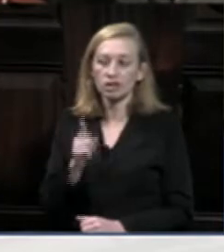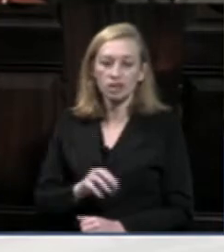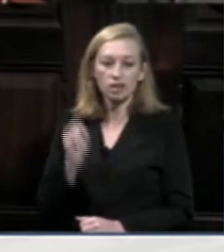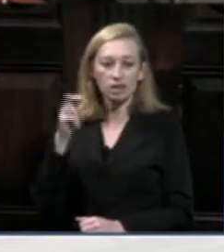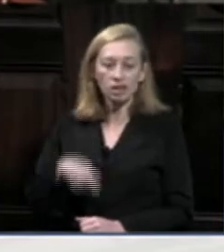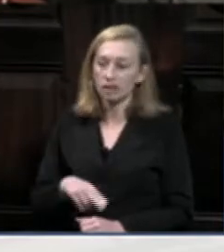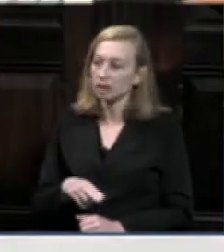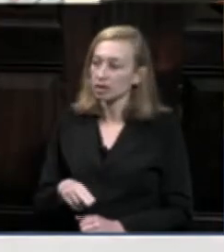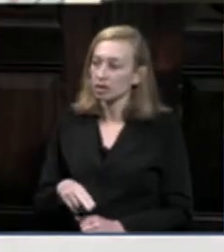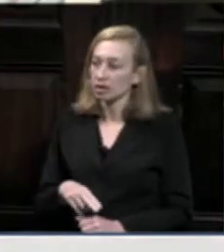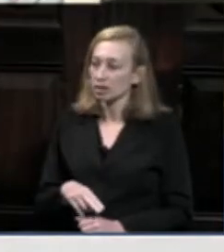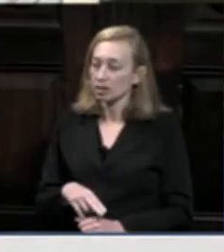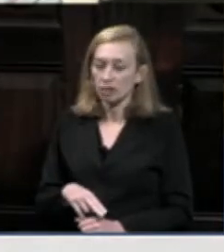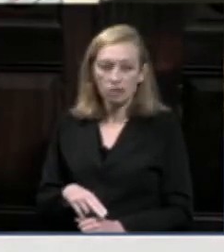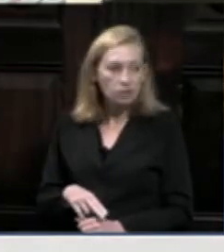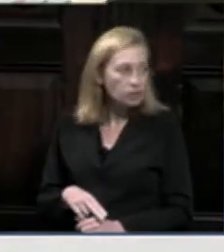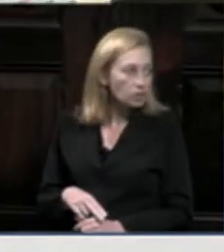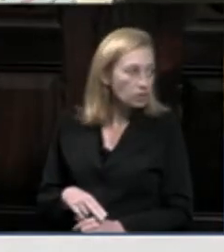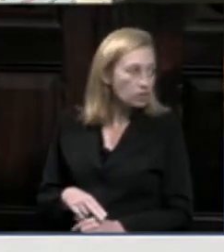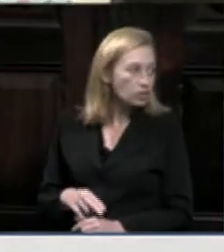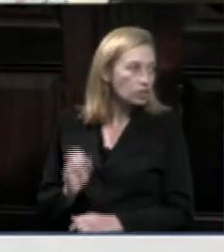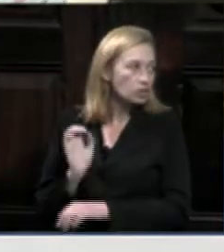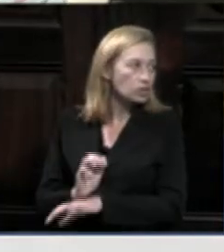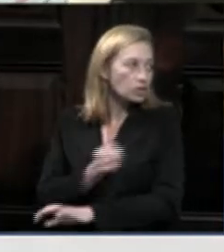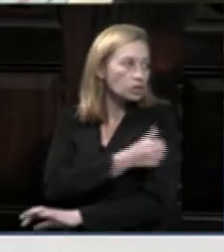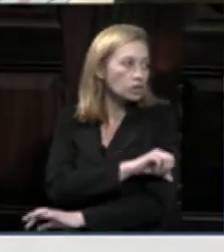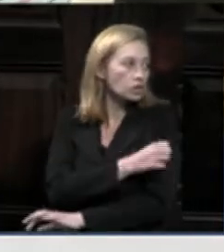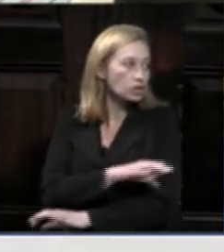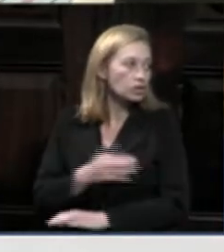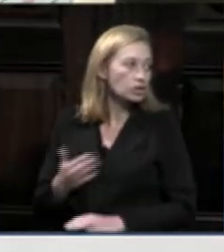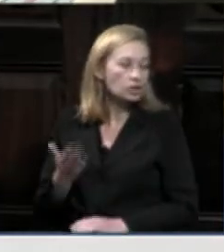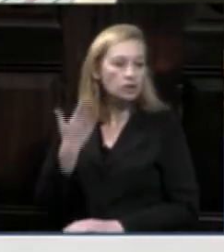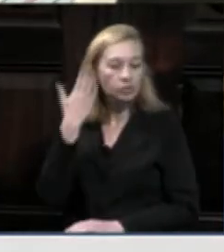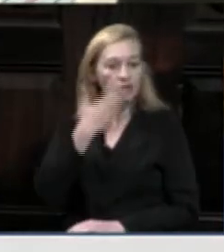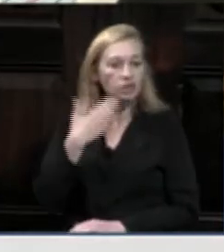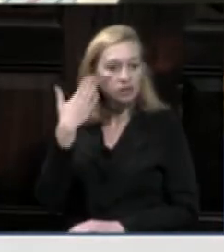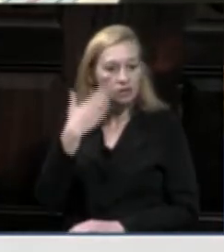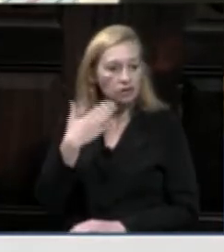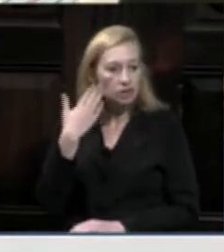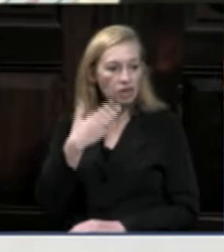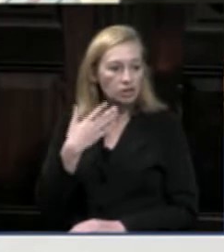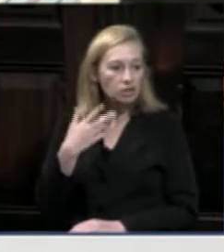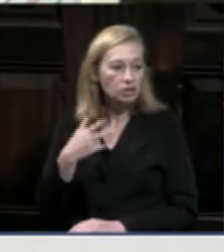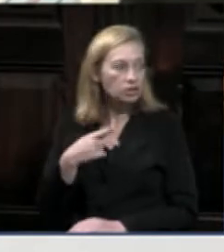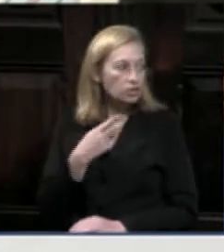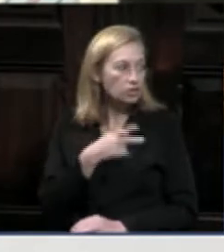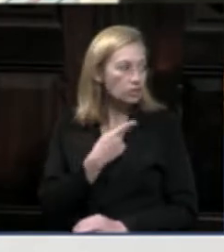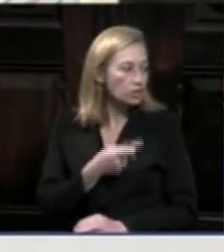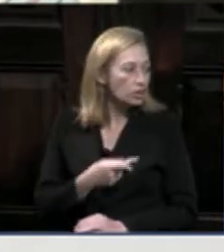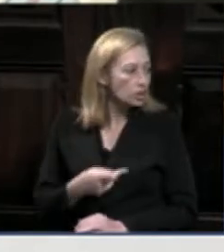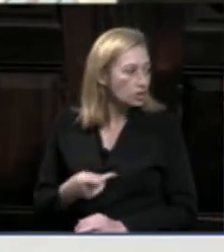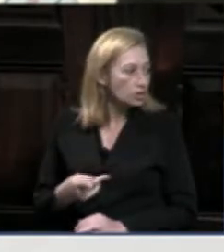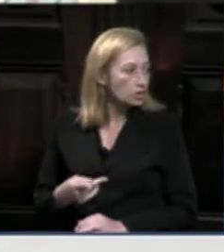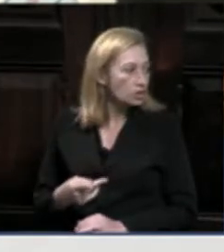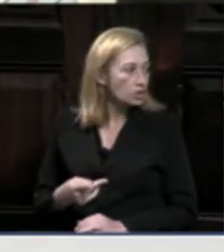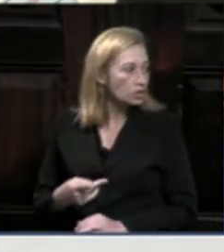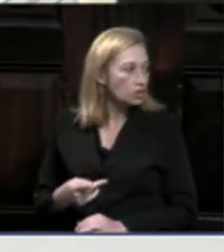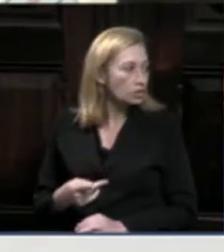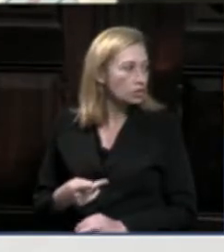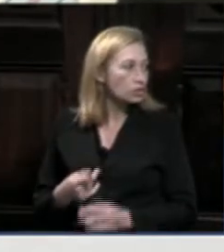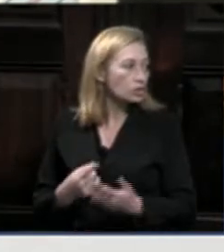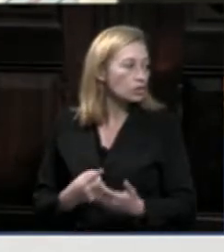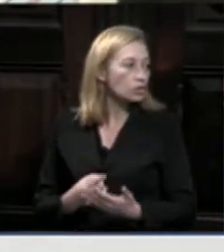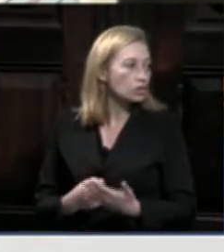que solicita ao excelentíssimo senhor governador do Estado do Rio de Janeiro o envio de mensagem expondo sobre a instalação de núcleo de programa de orientação e proteção ao